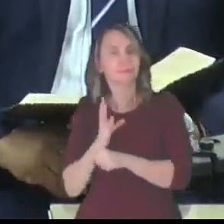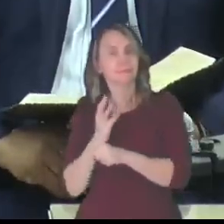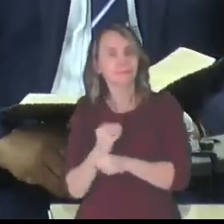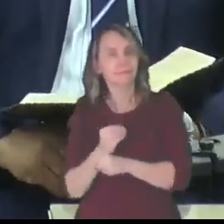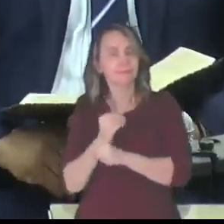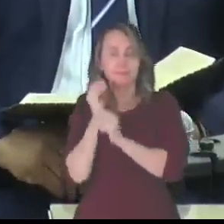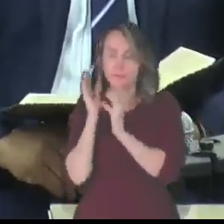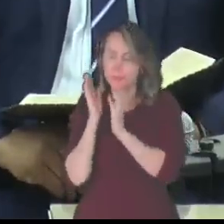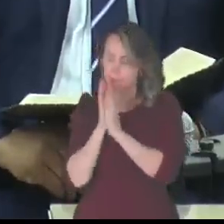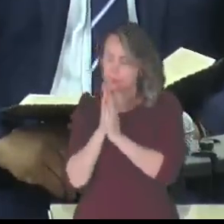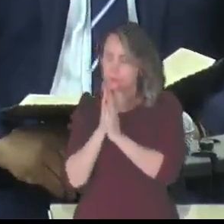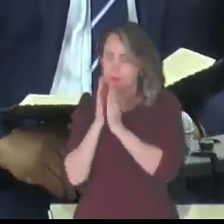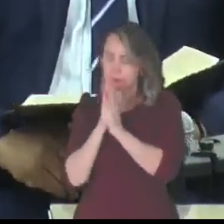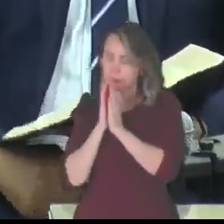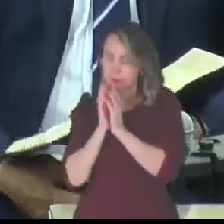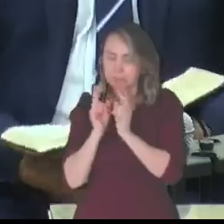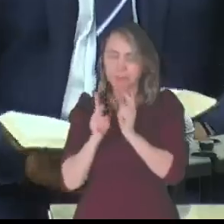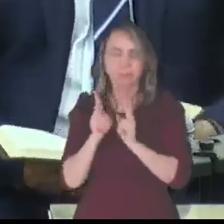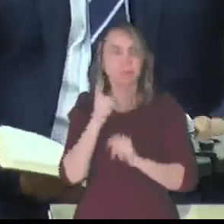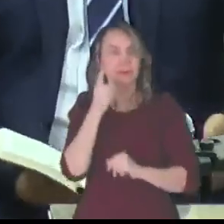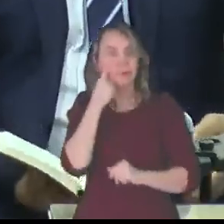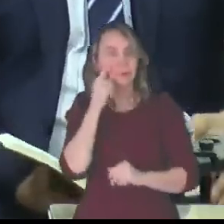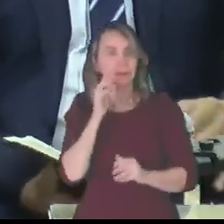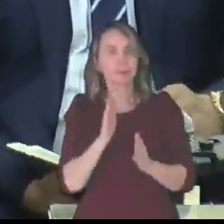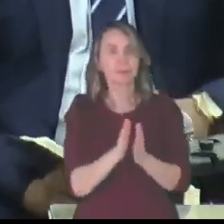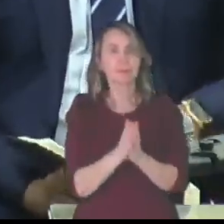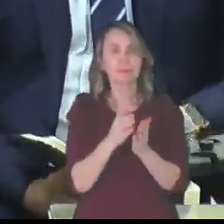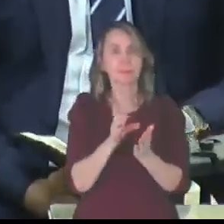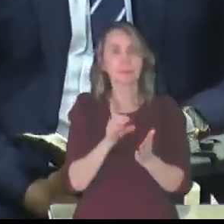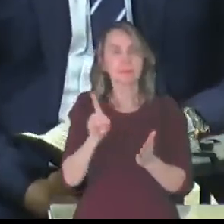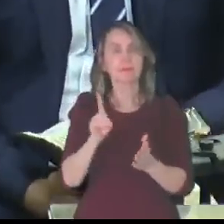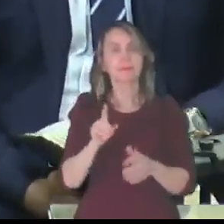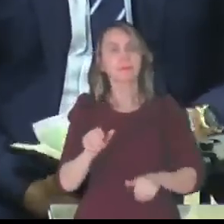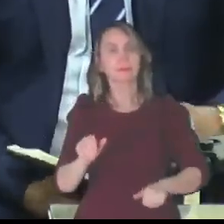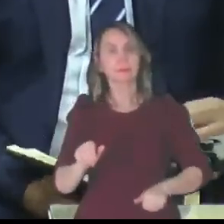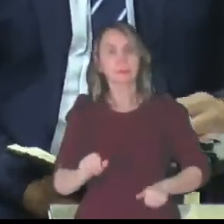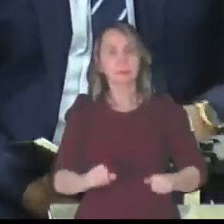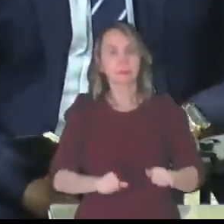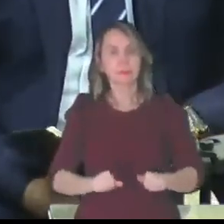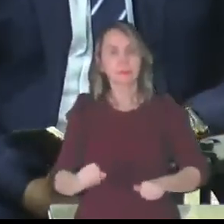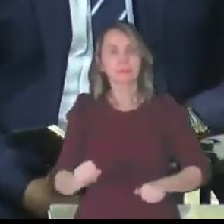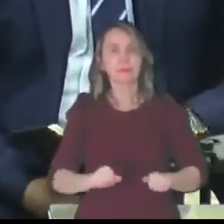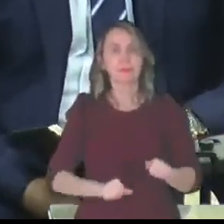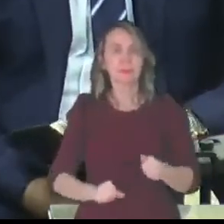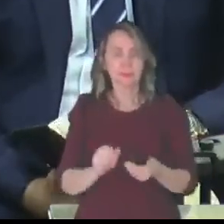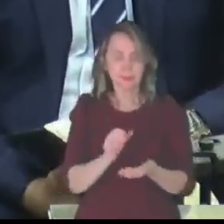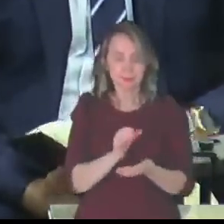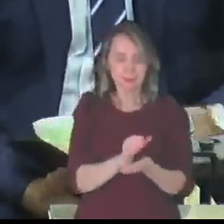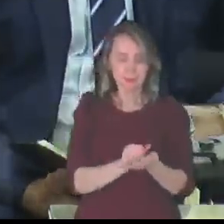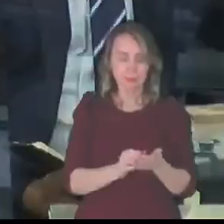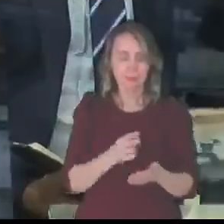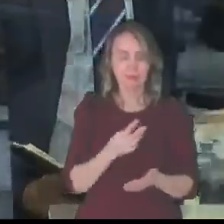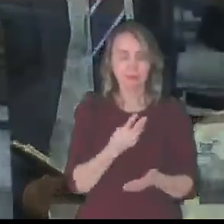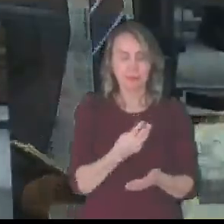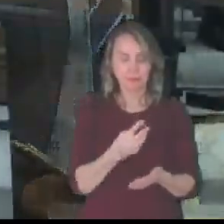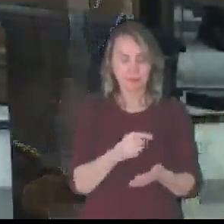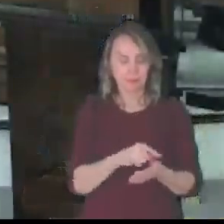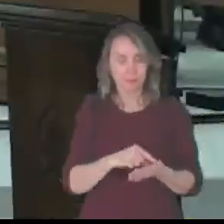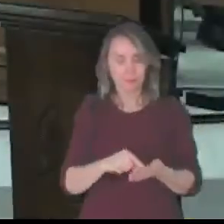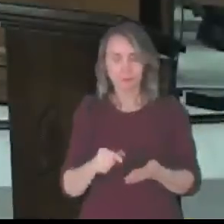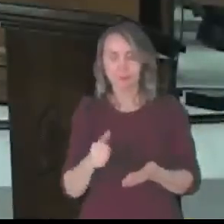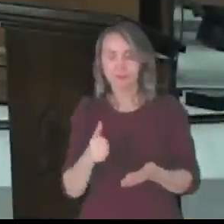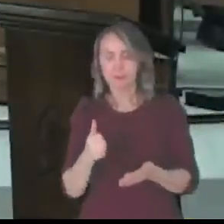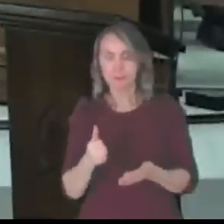da mirra vamos ver Atos dos Apóstolos 3 e 1 Atos dos Apóstolos 3 e glória